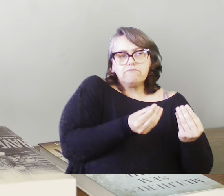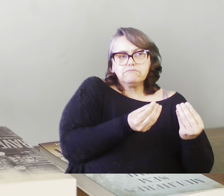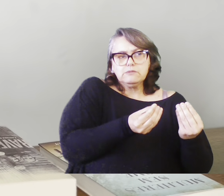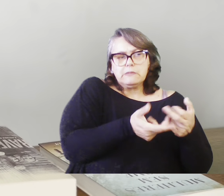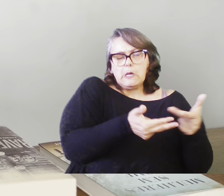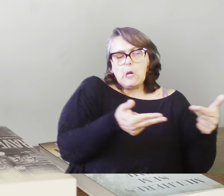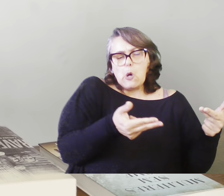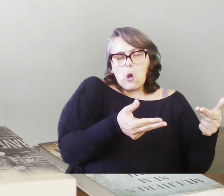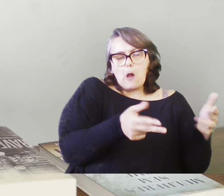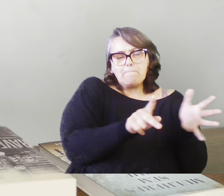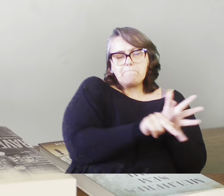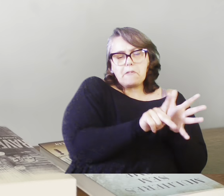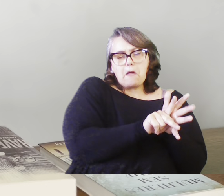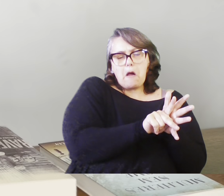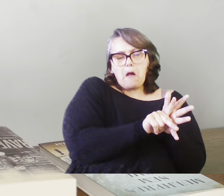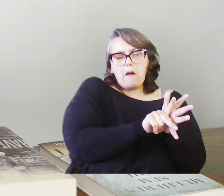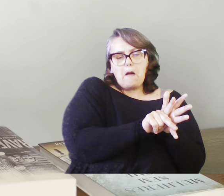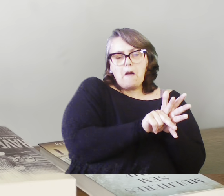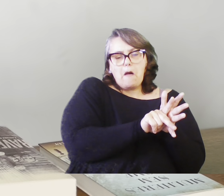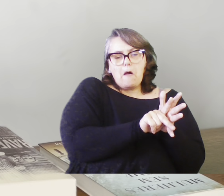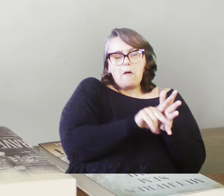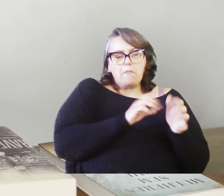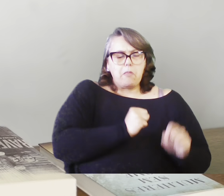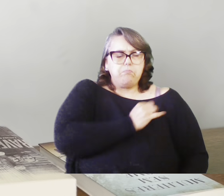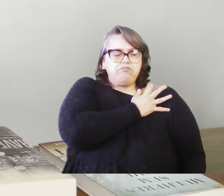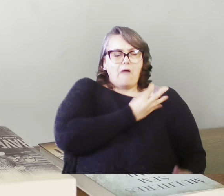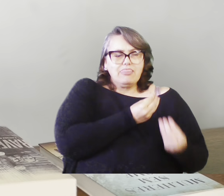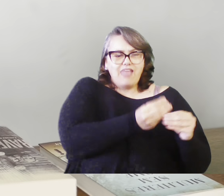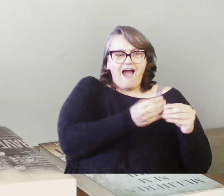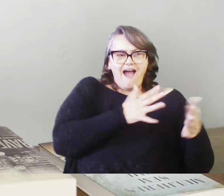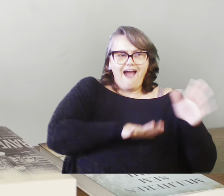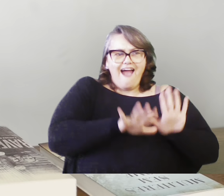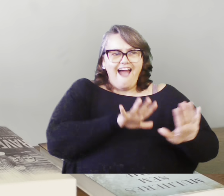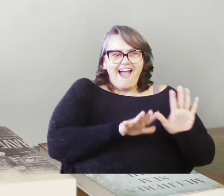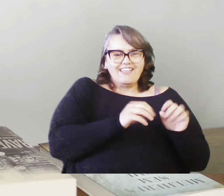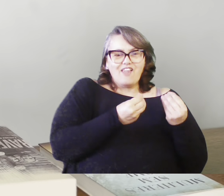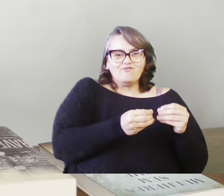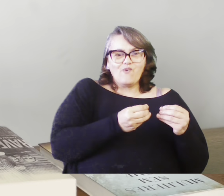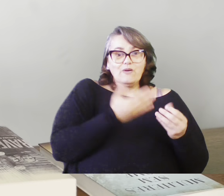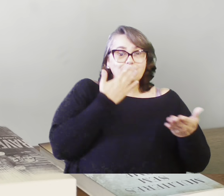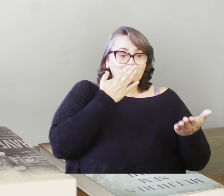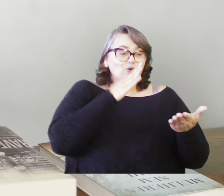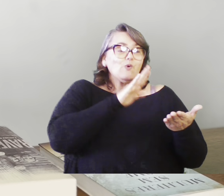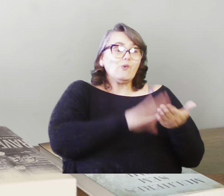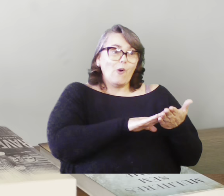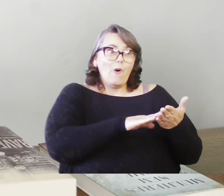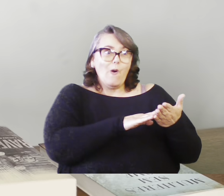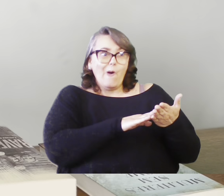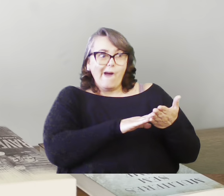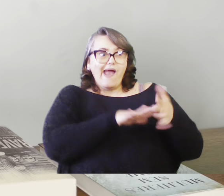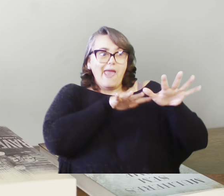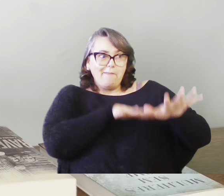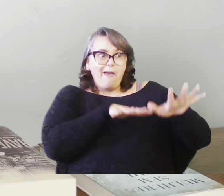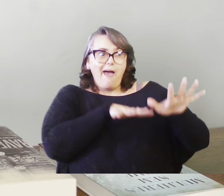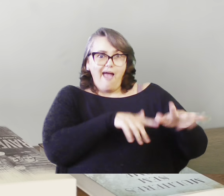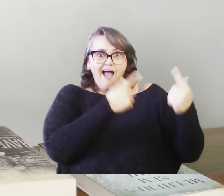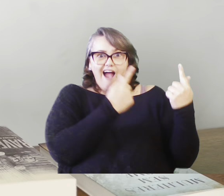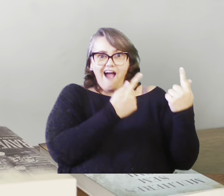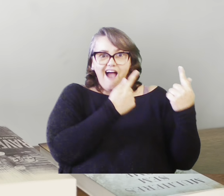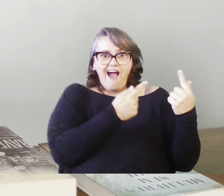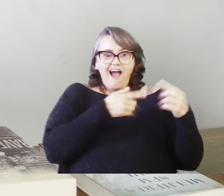entrega de uma determinada coisa que a resistência mandou, ou seja, ela foi uma espécie de correio da resistência,